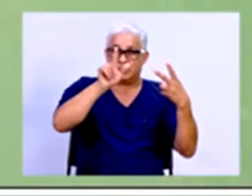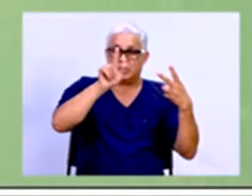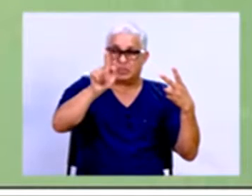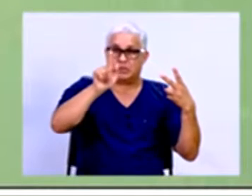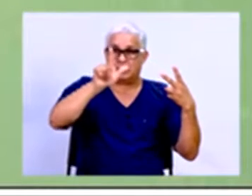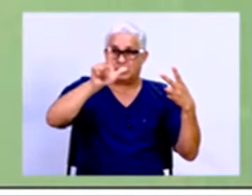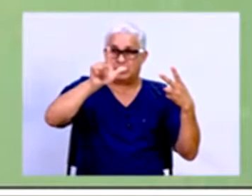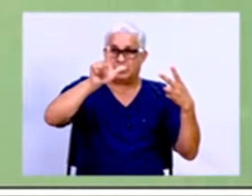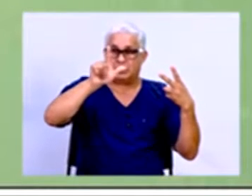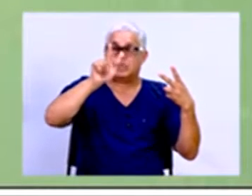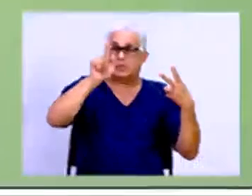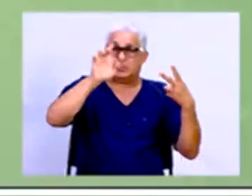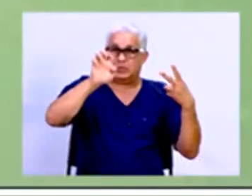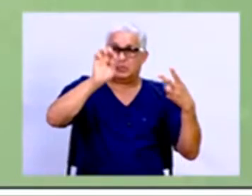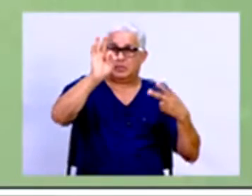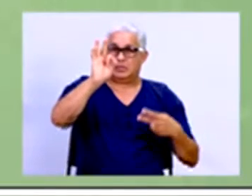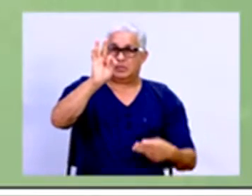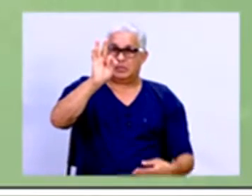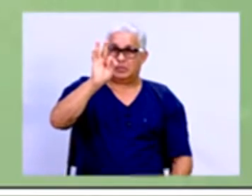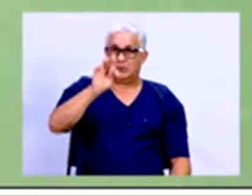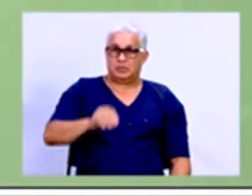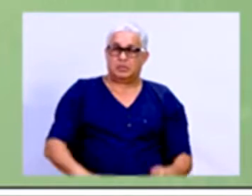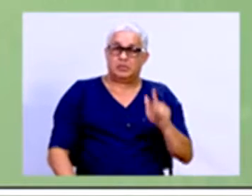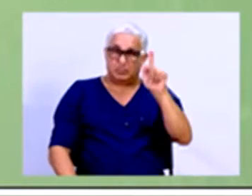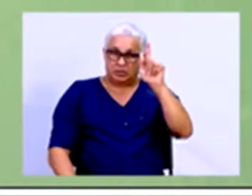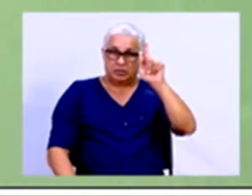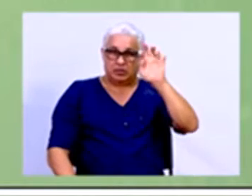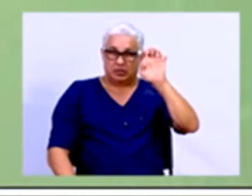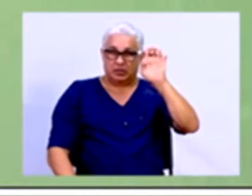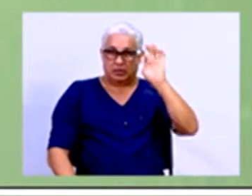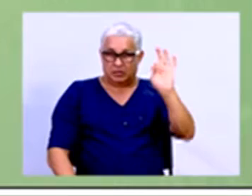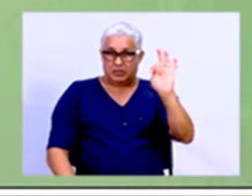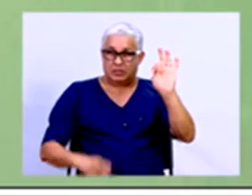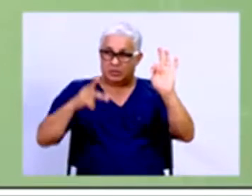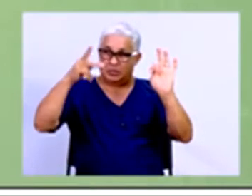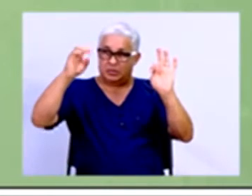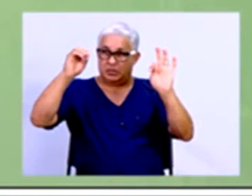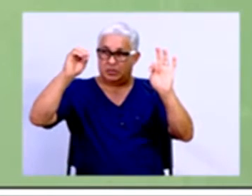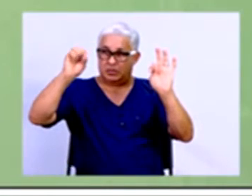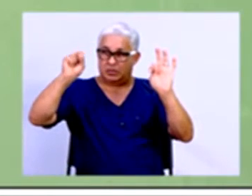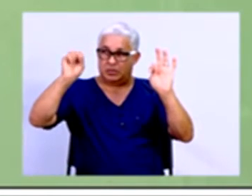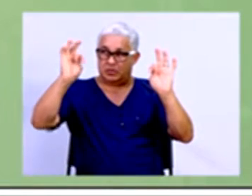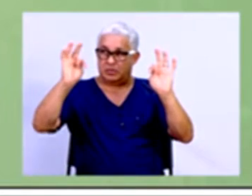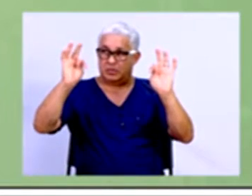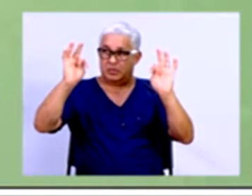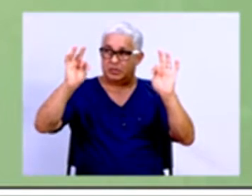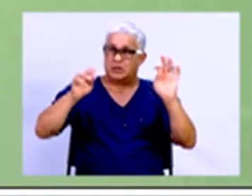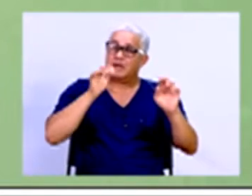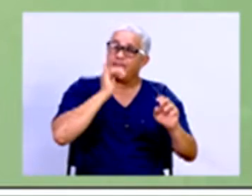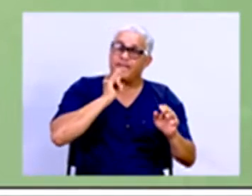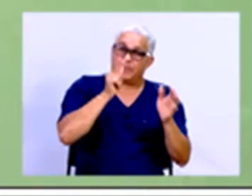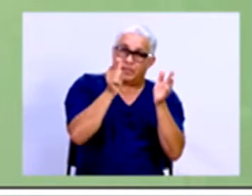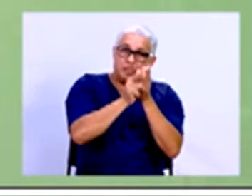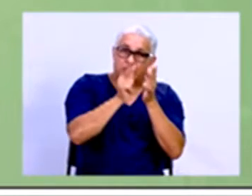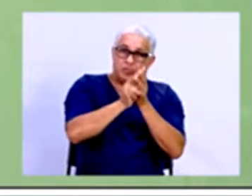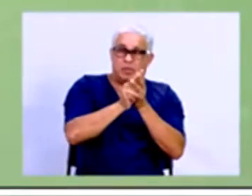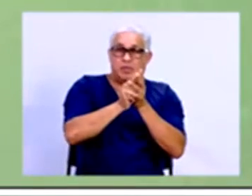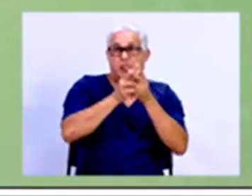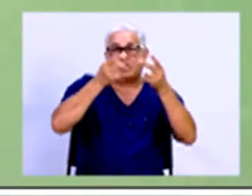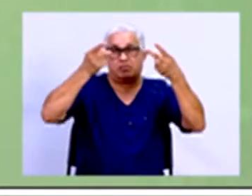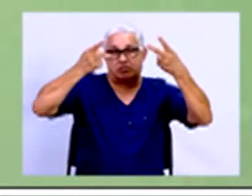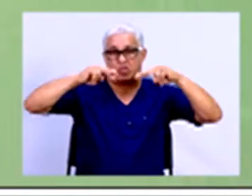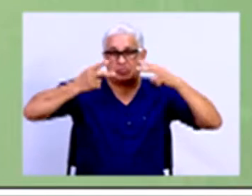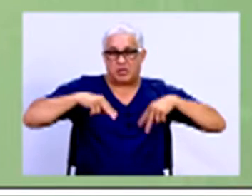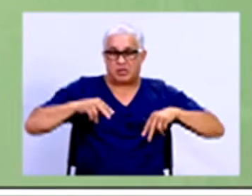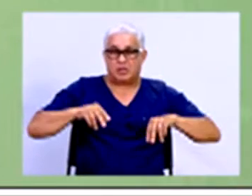método PUSH. Né? Então, na definição aí, a gente precisa definir um formulário em HTML para enviar essas